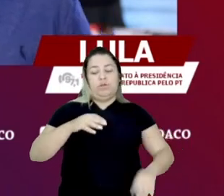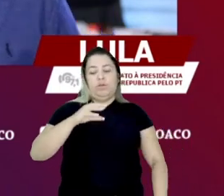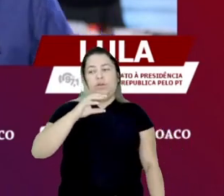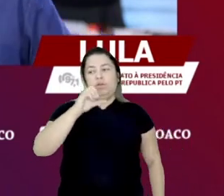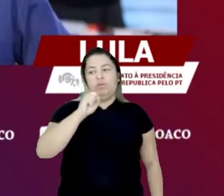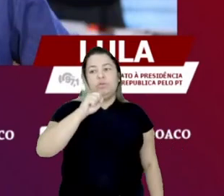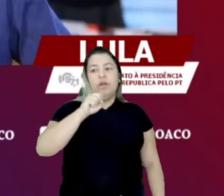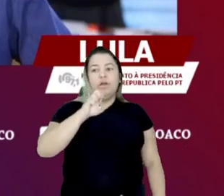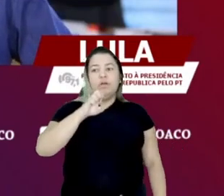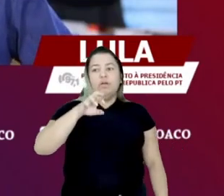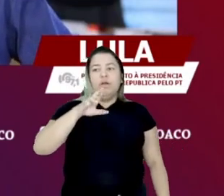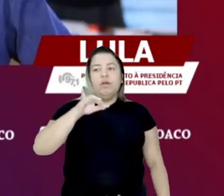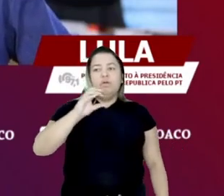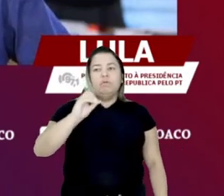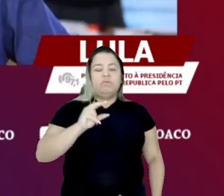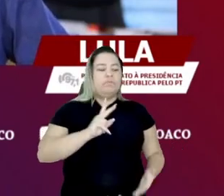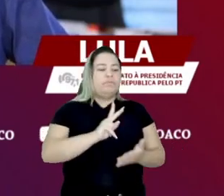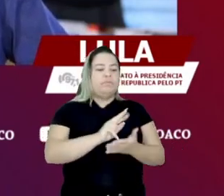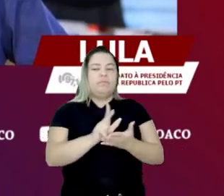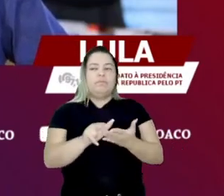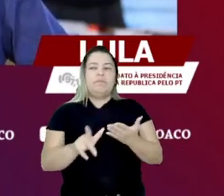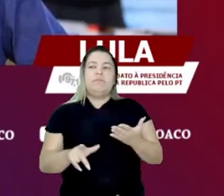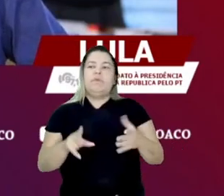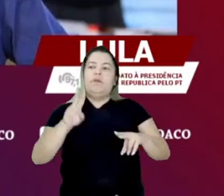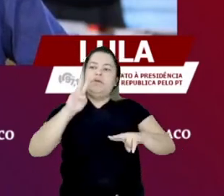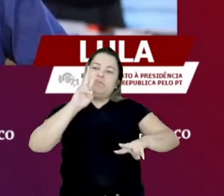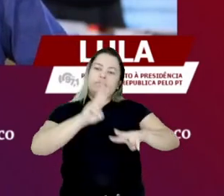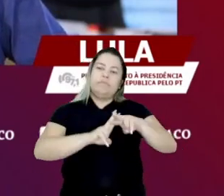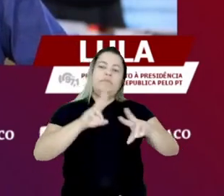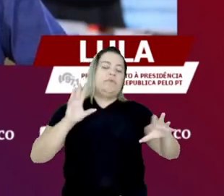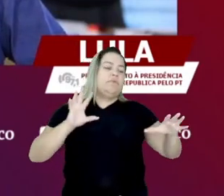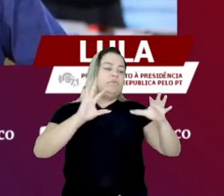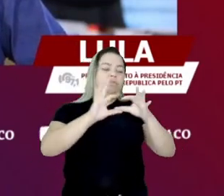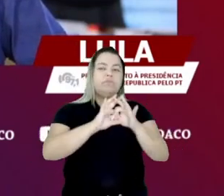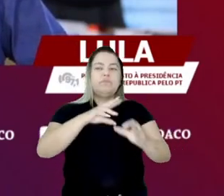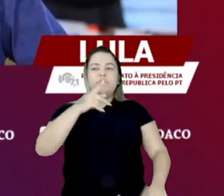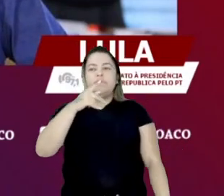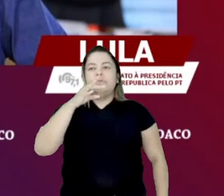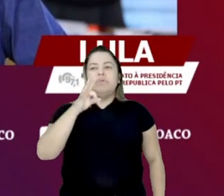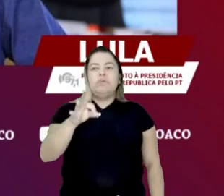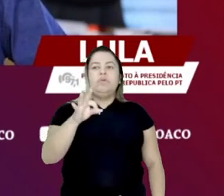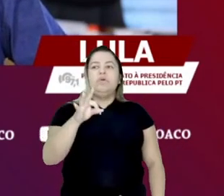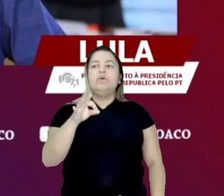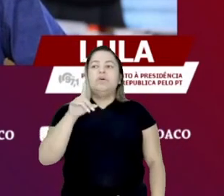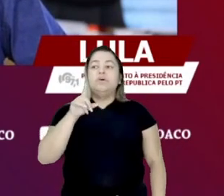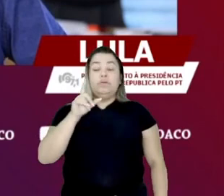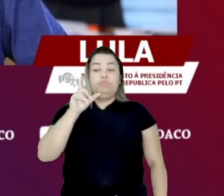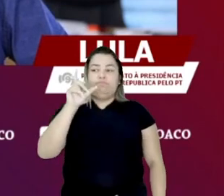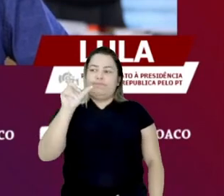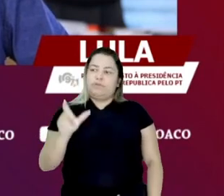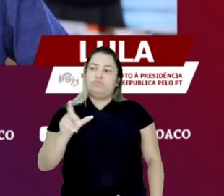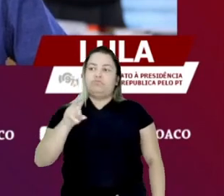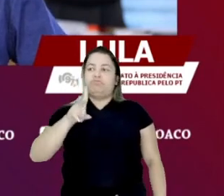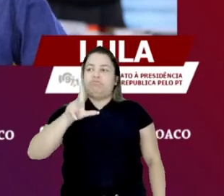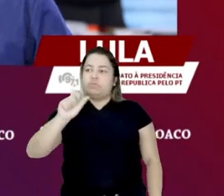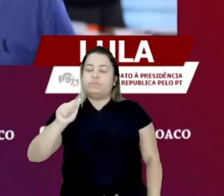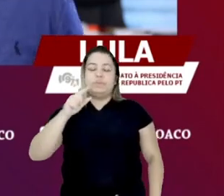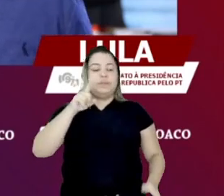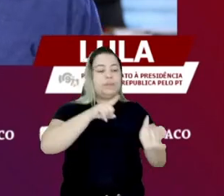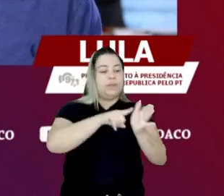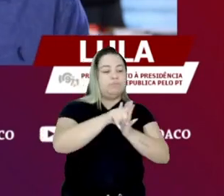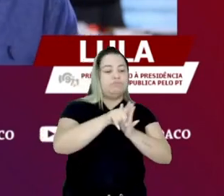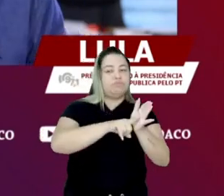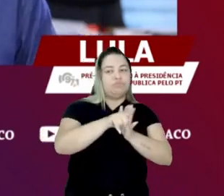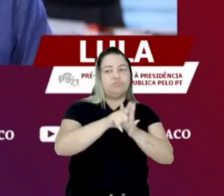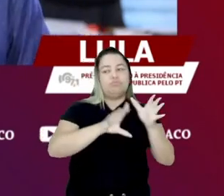contexto todo, o PT errou na condução da Petrobras e de outras estatais? Olha, deixa eu te contar